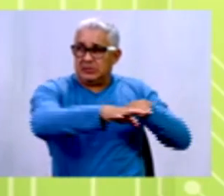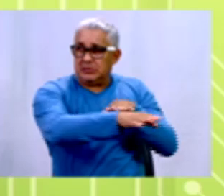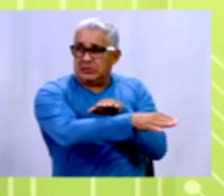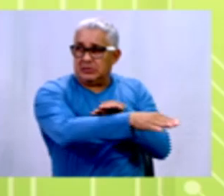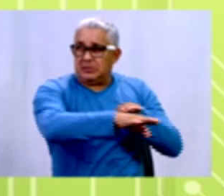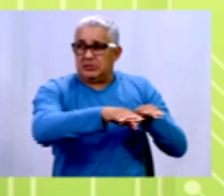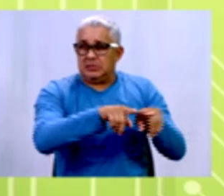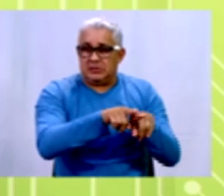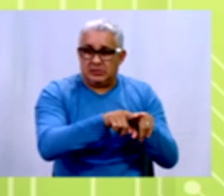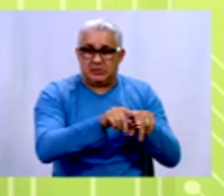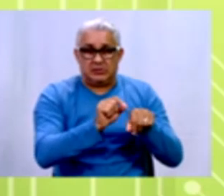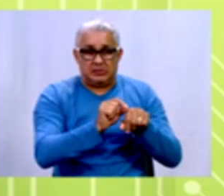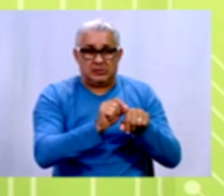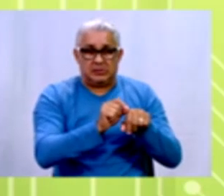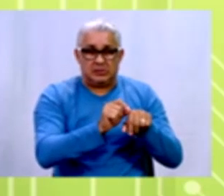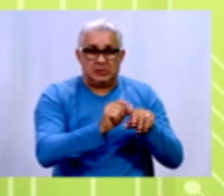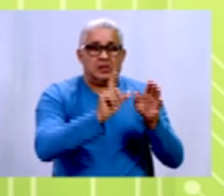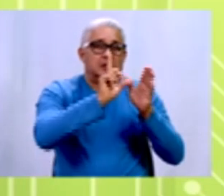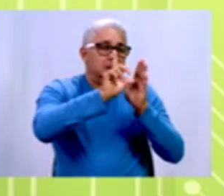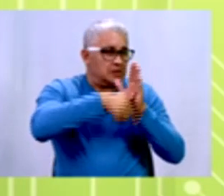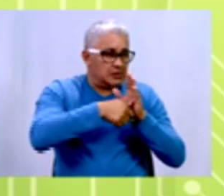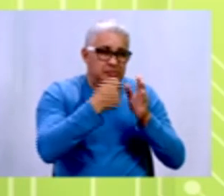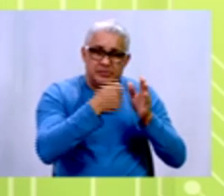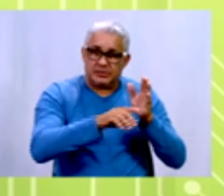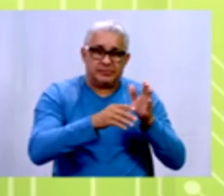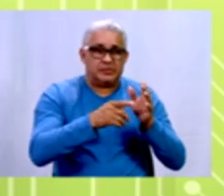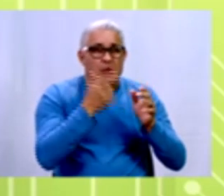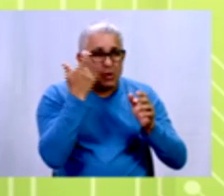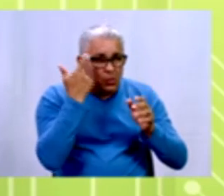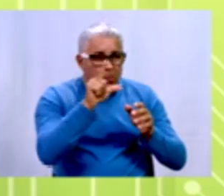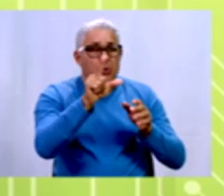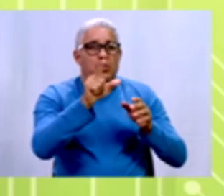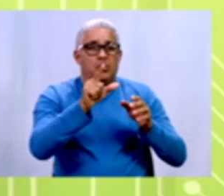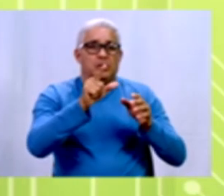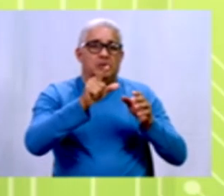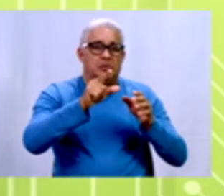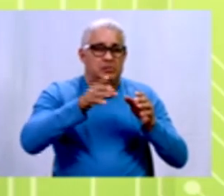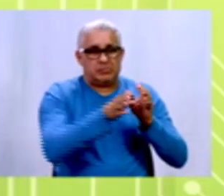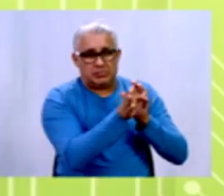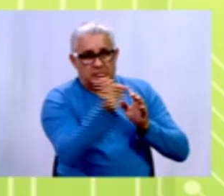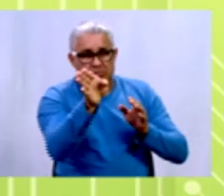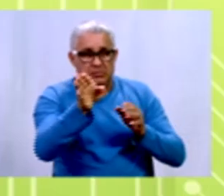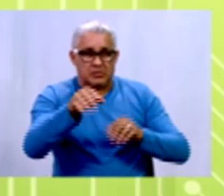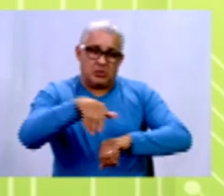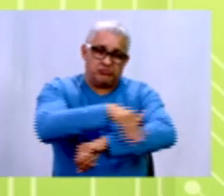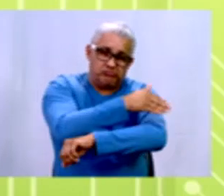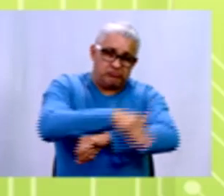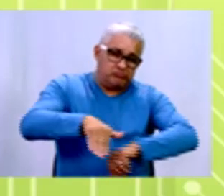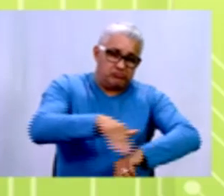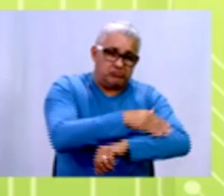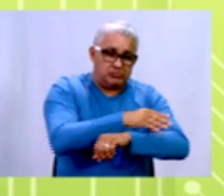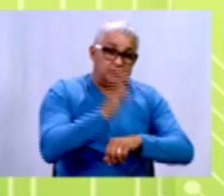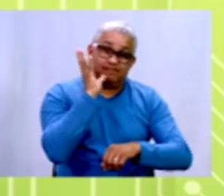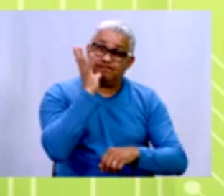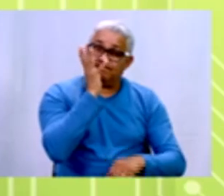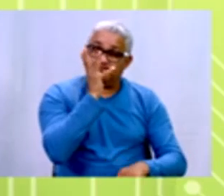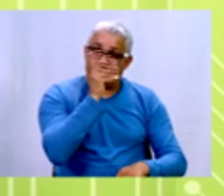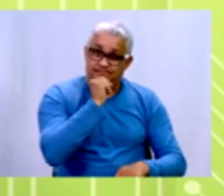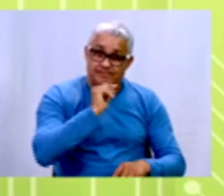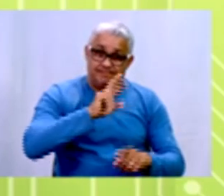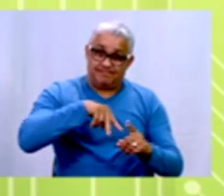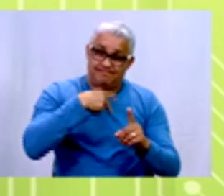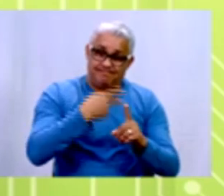e atrasa, tem que fazer um desvio que não estava previsto, demora muito